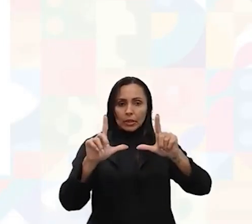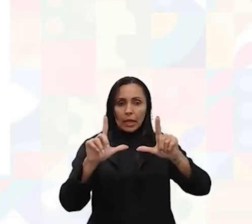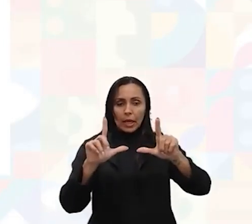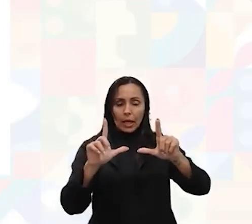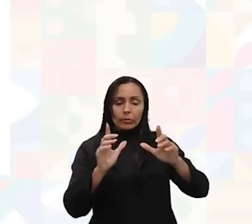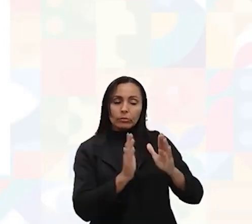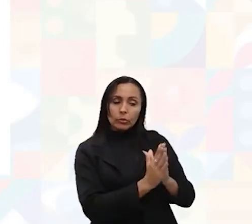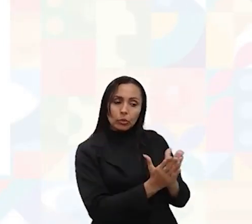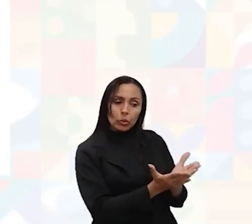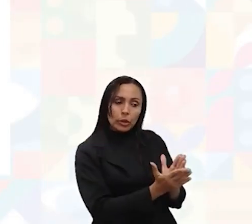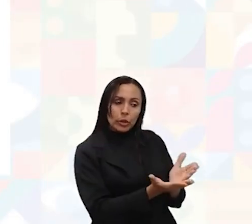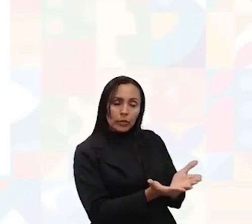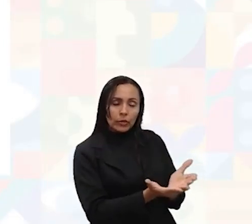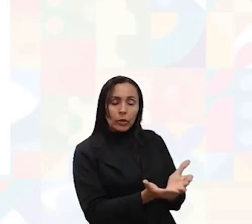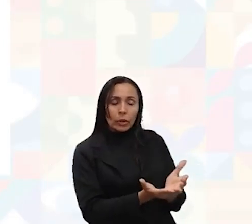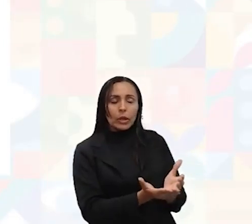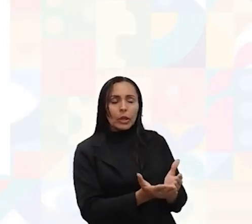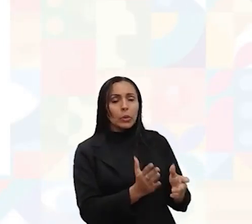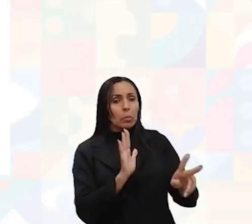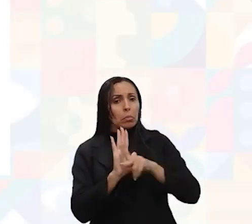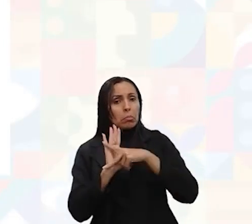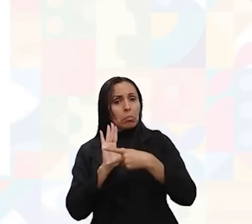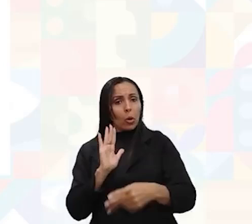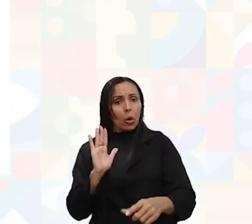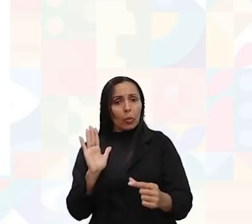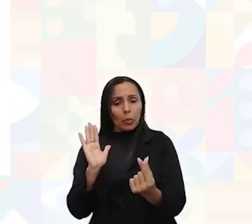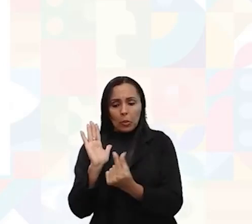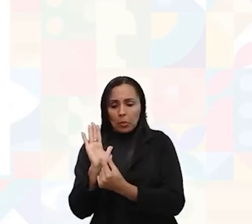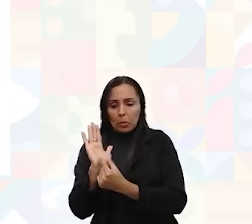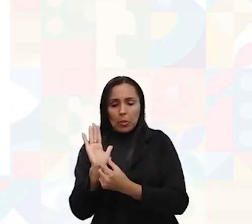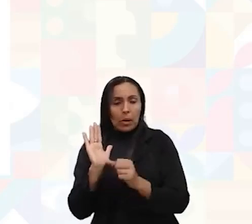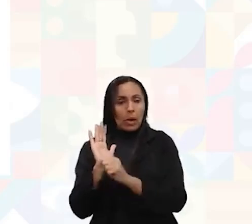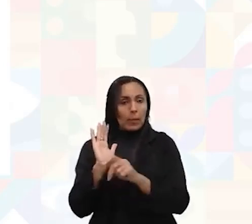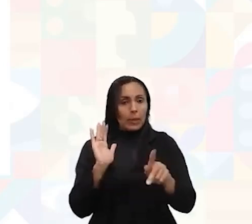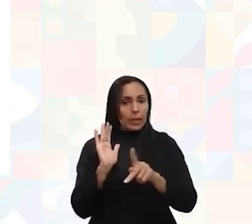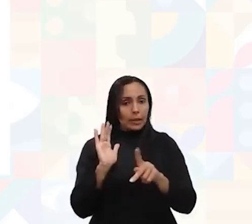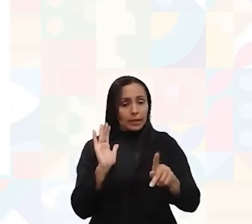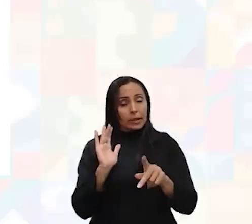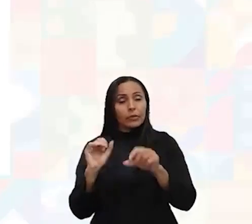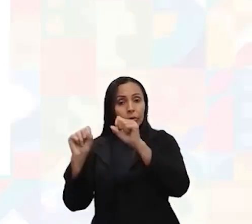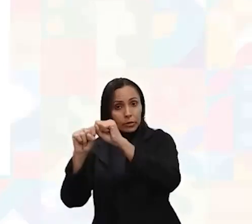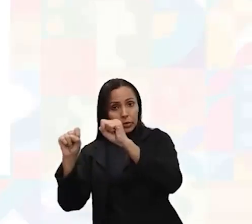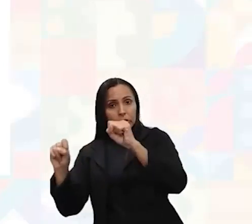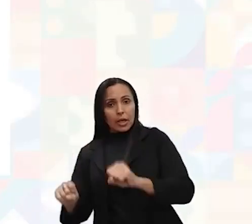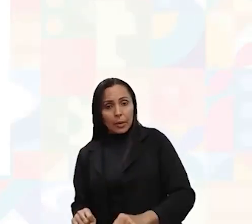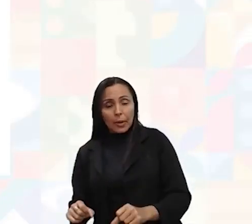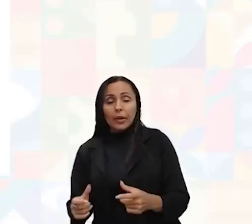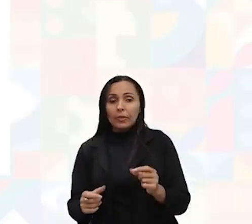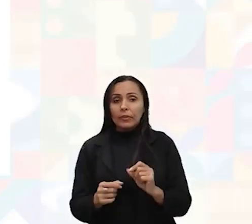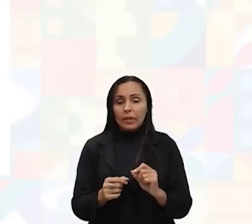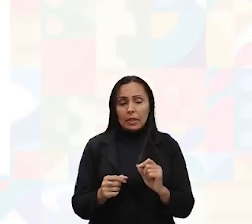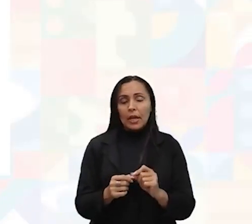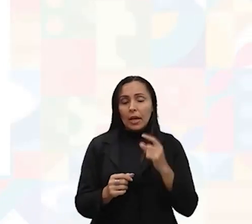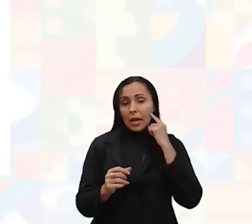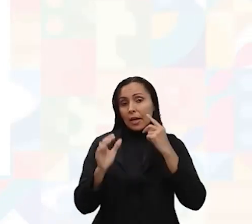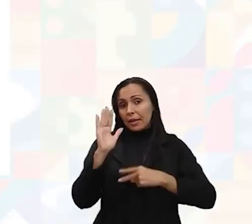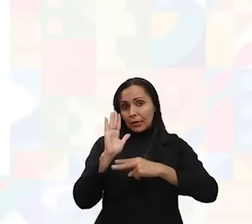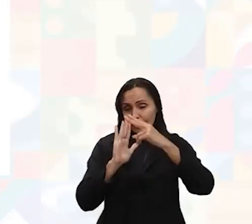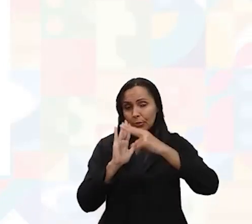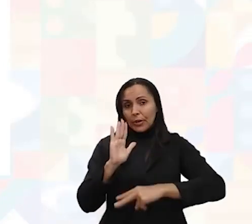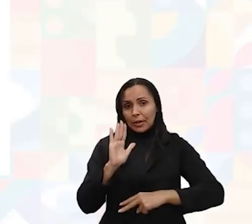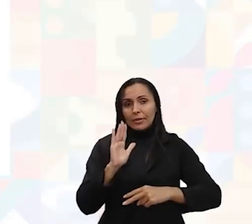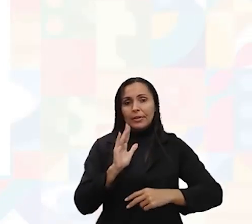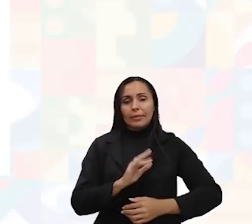a tela e o próprio aplicativo, a própria ferramenta, né, o sistema que existe no computador, vai fazer a leitura